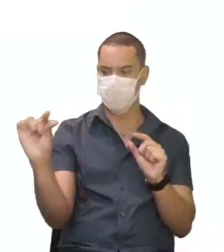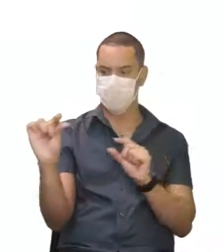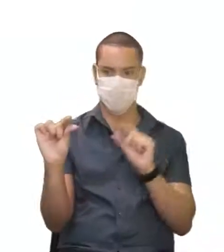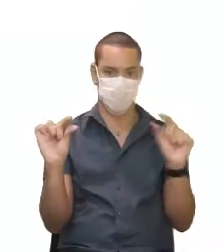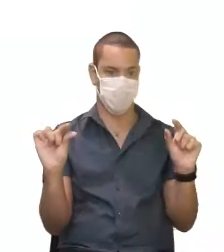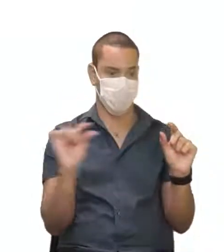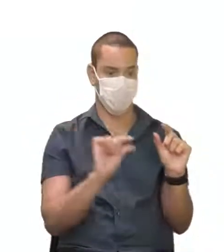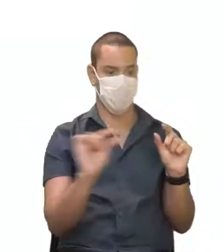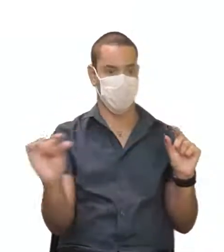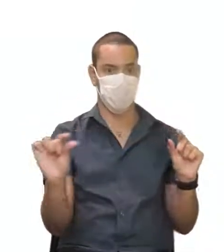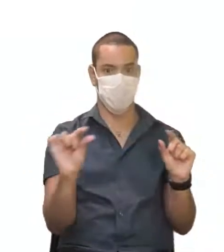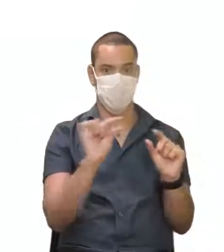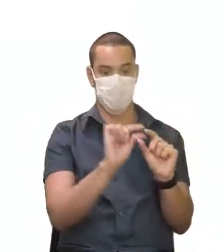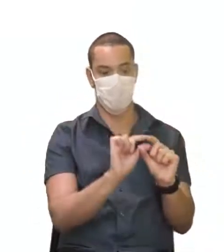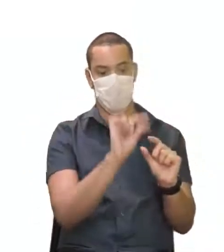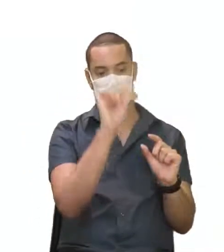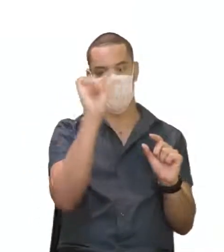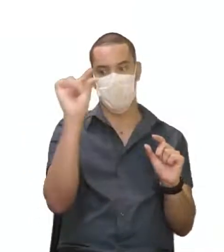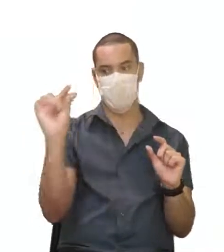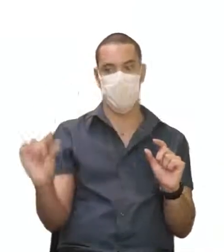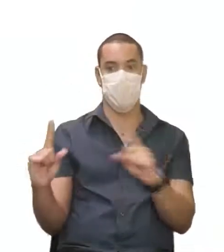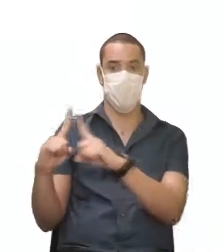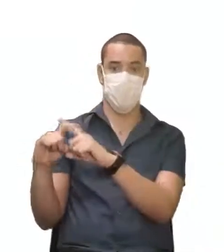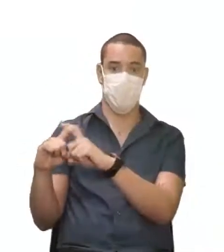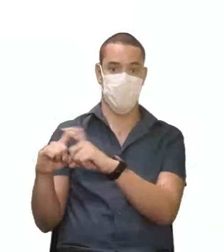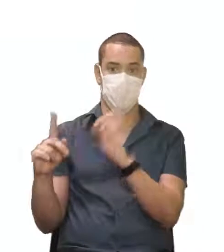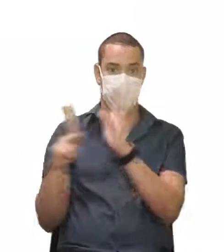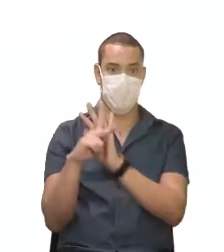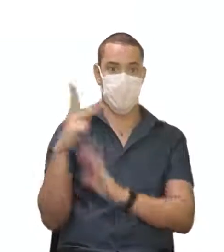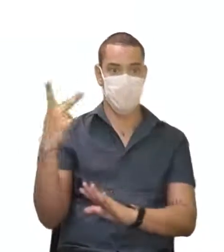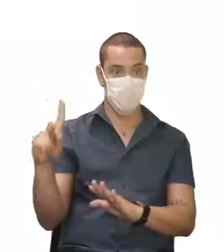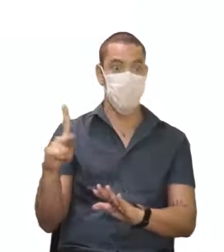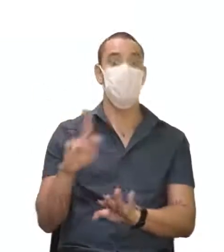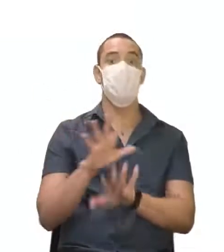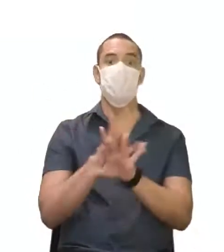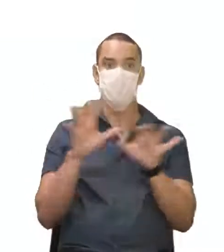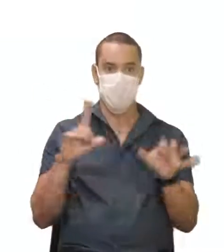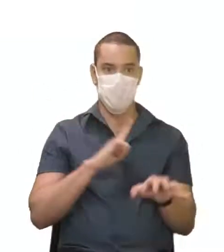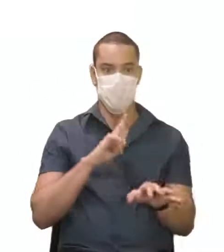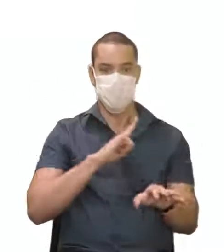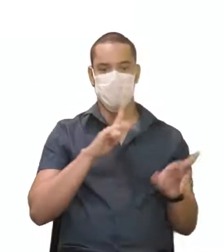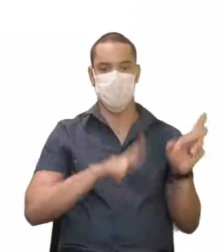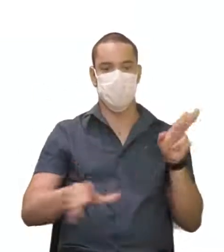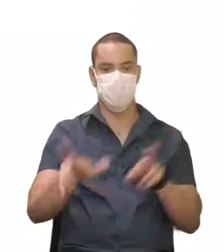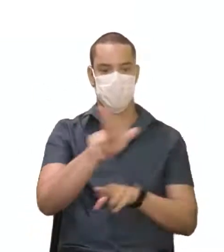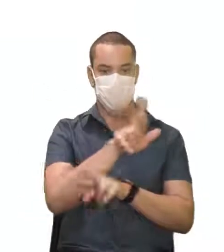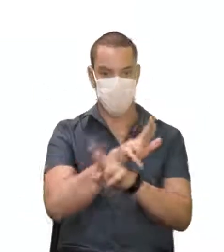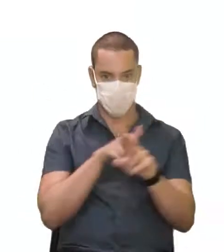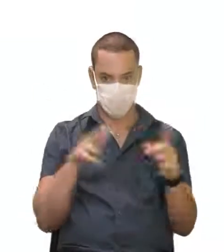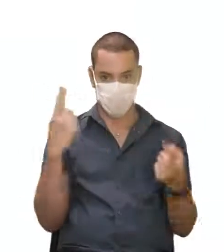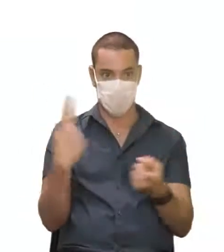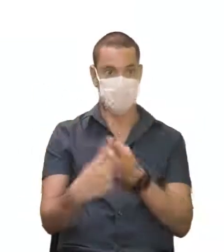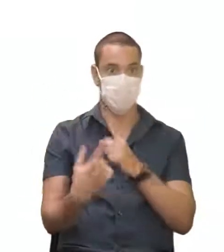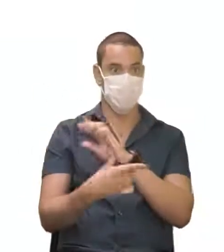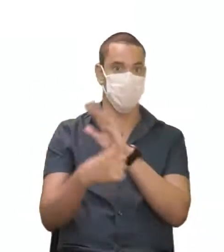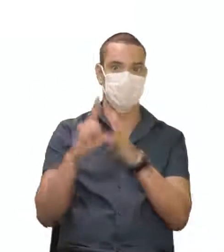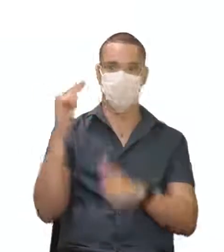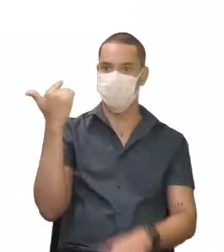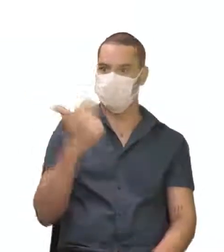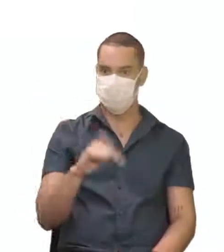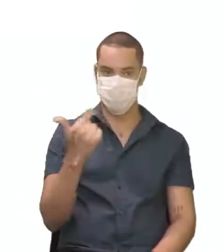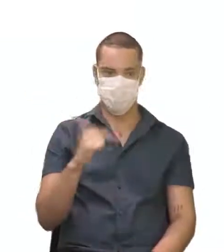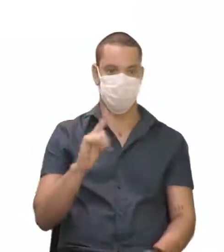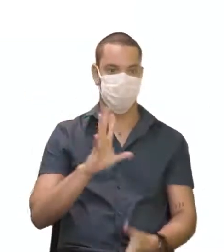uma cromátide vai migrar para o cromossomo não homólogo dele. E aí, sim, eu vou ter uma variabilidade, que um gene que não estava